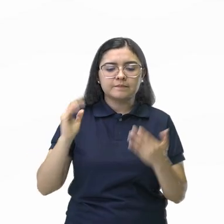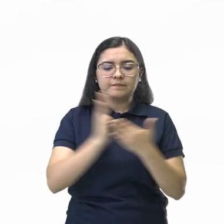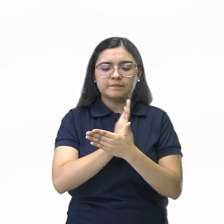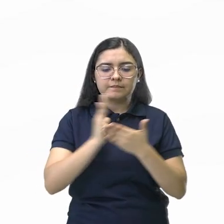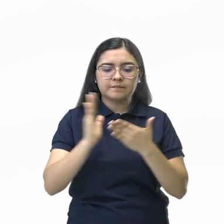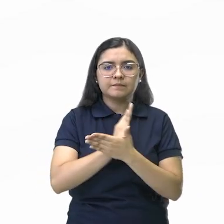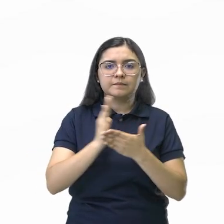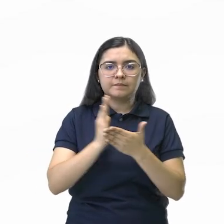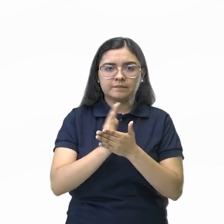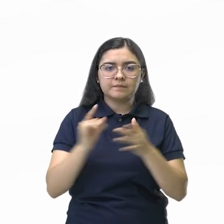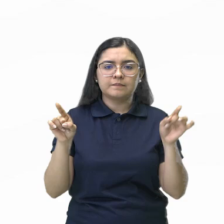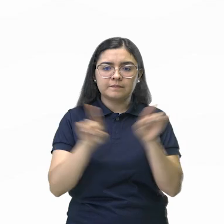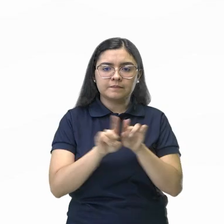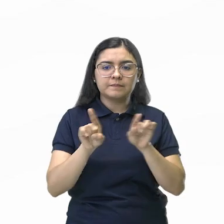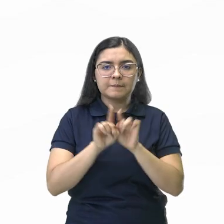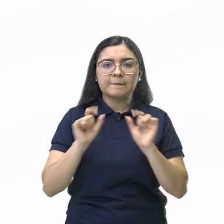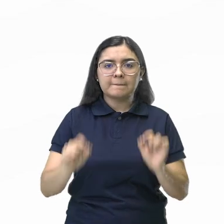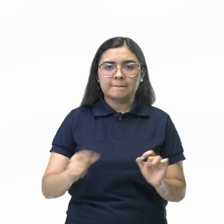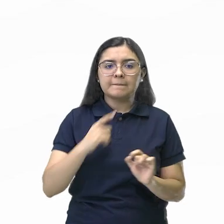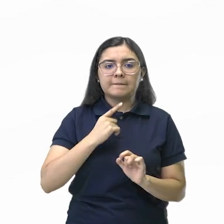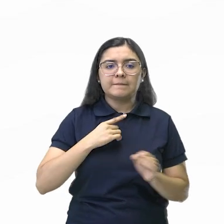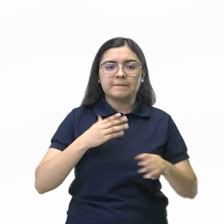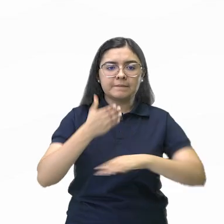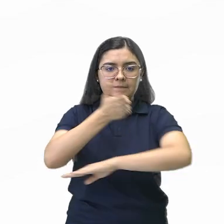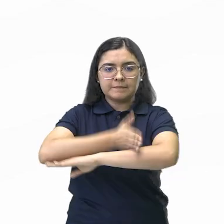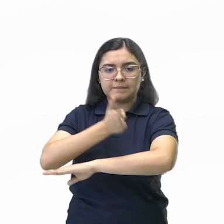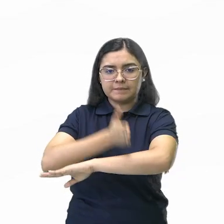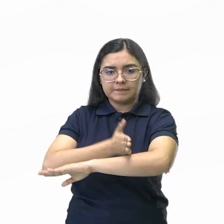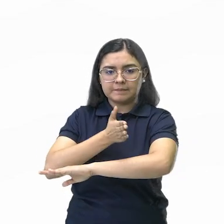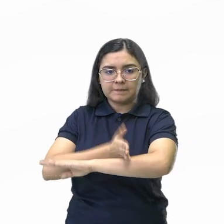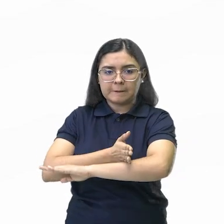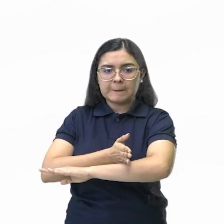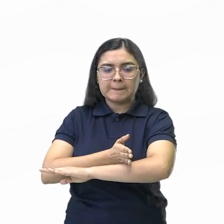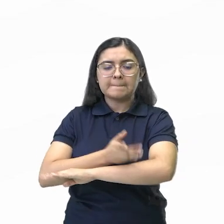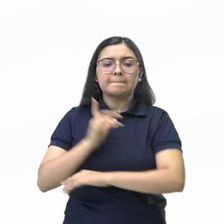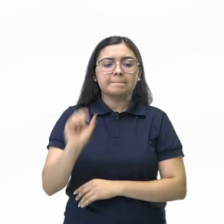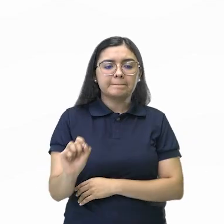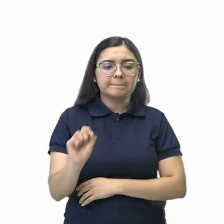Nós temos ainda na Idade Média e na Renascença